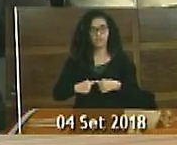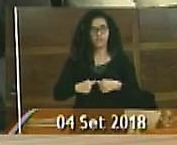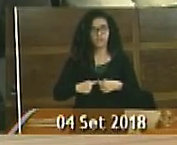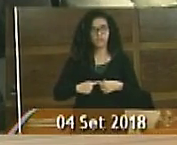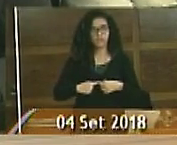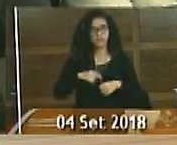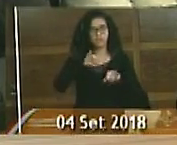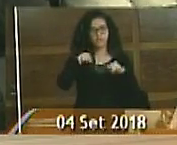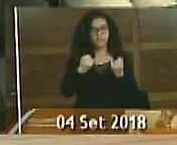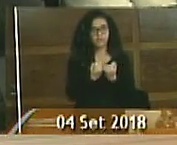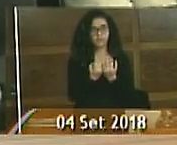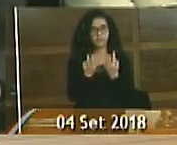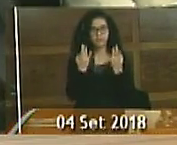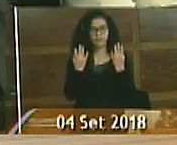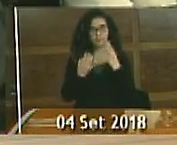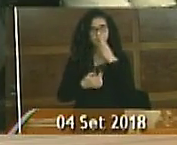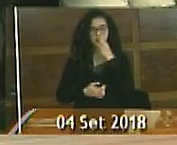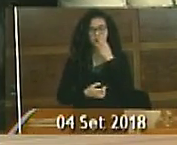bairro Jacuecanga.